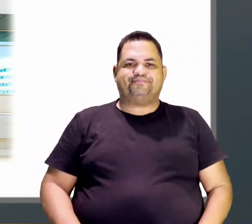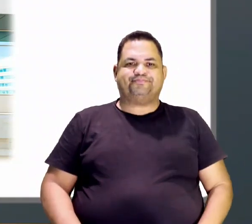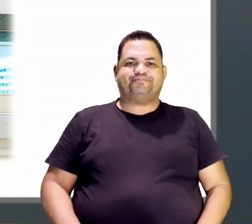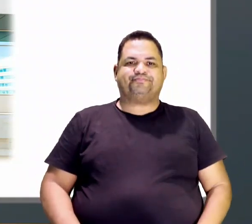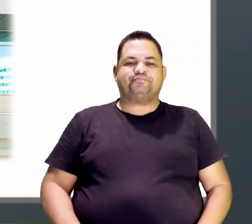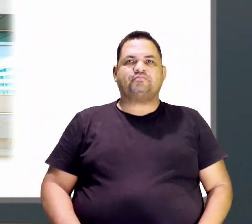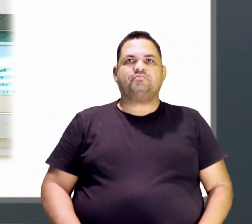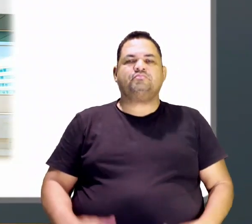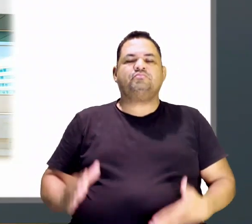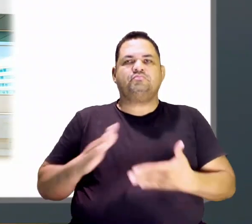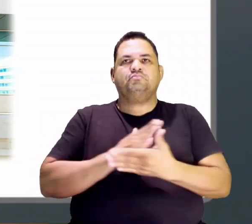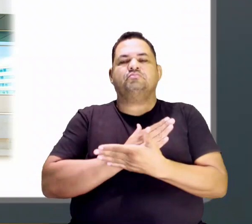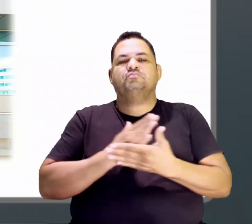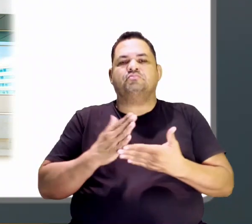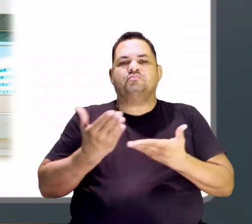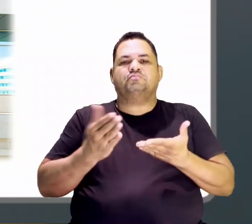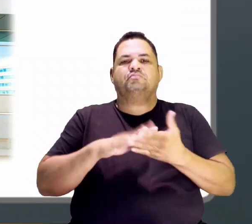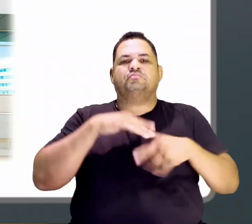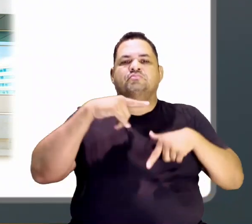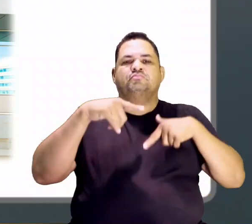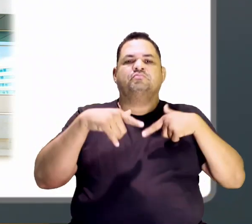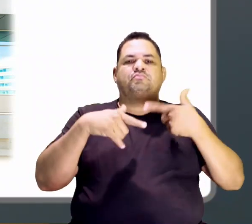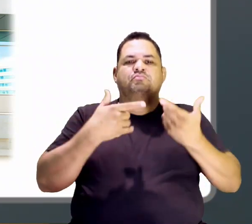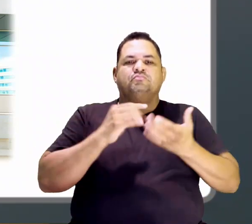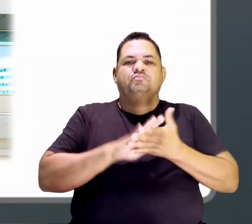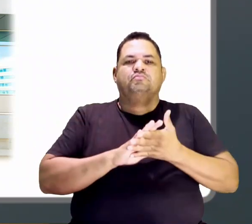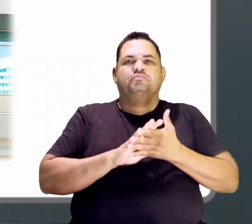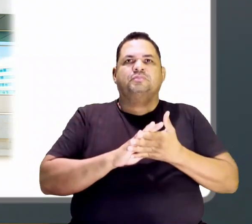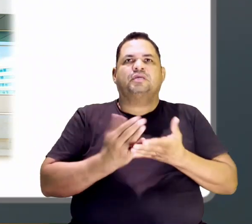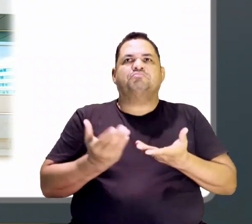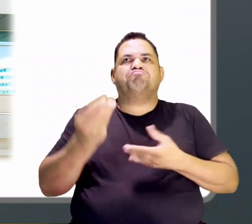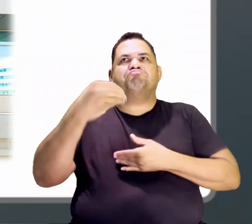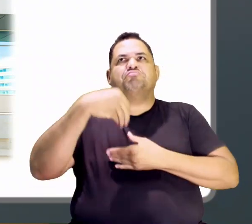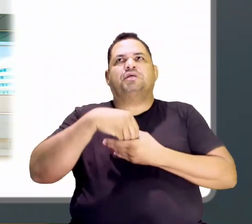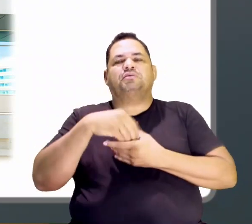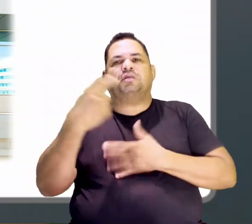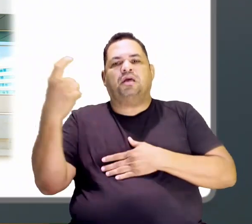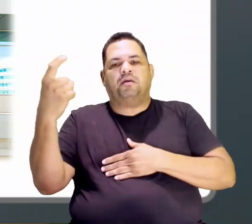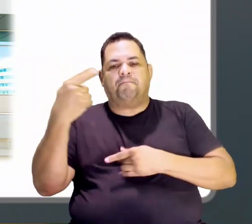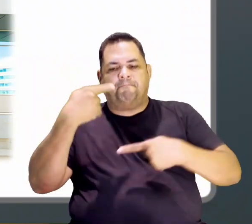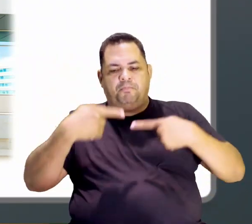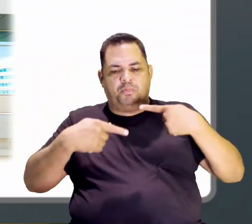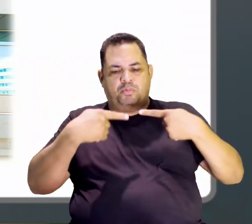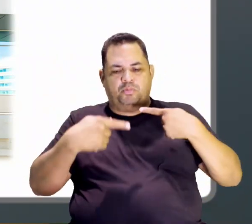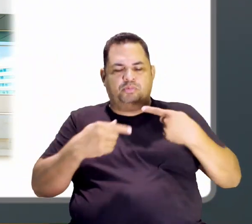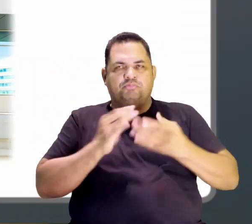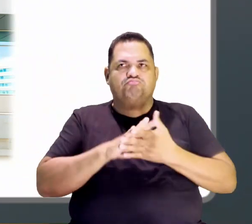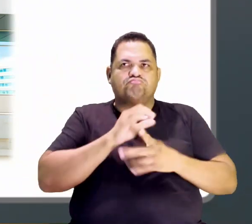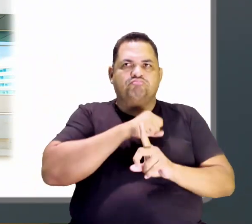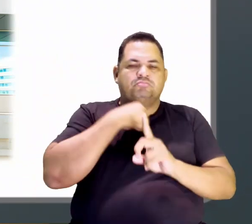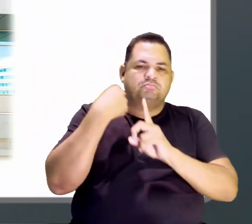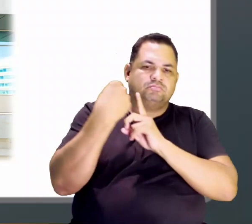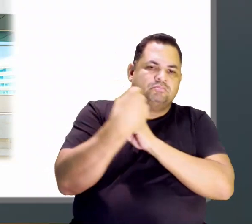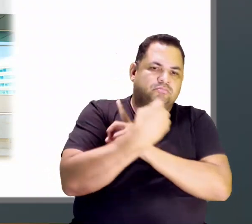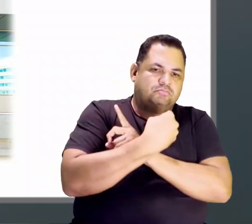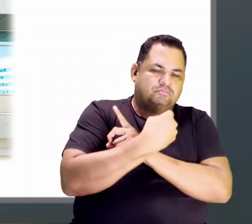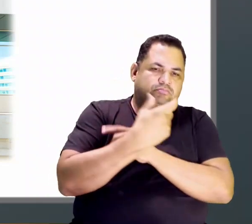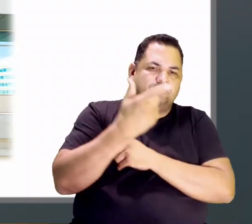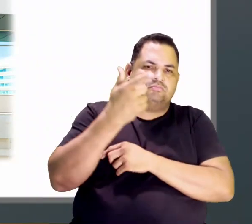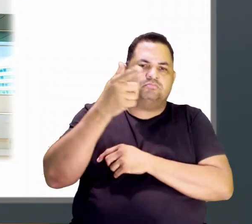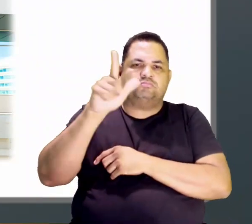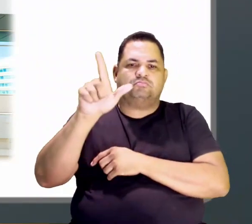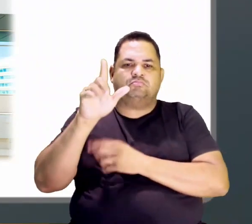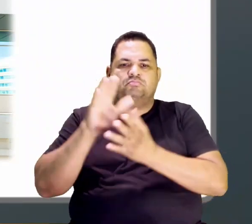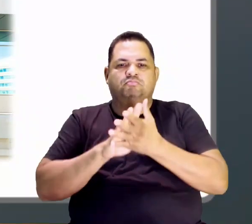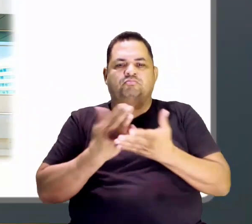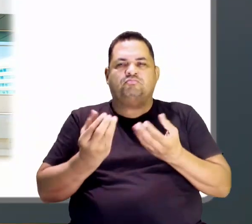dessas atividades estão voltadas para questões políticas, outras para questões sociais, né? Outras para um modo